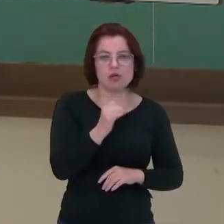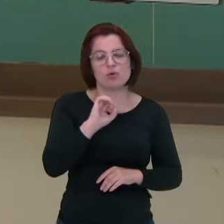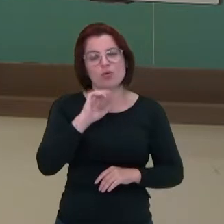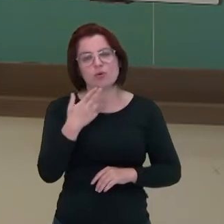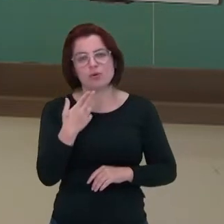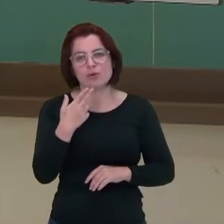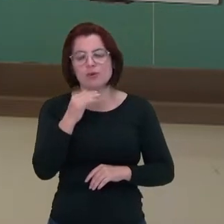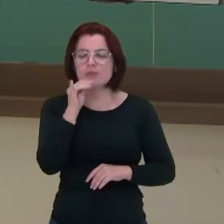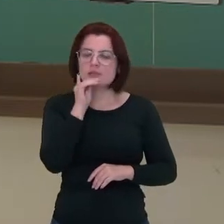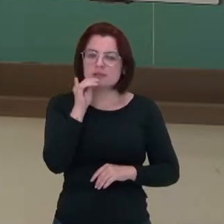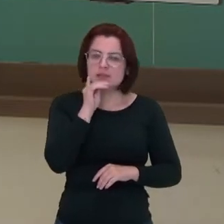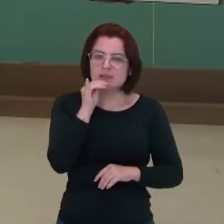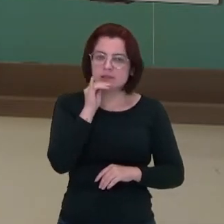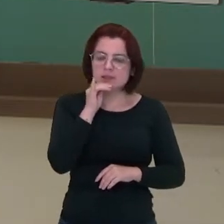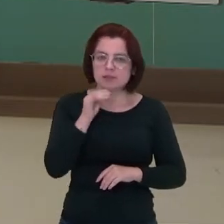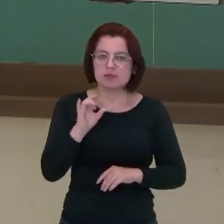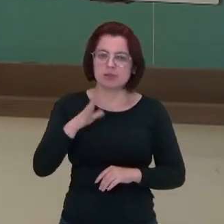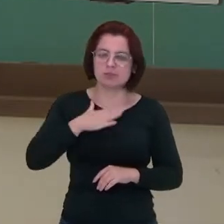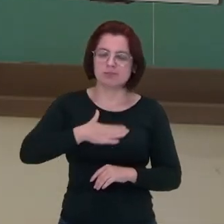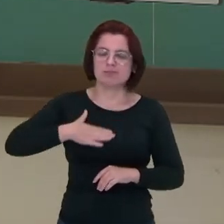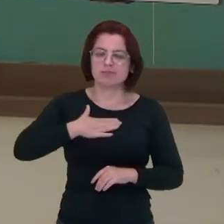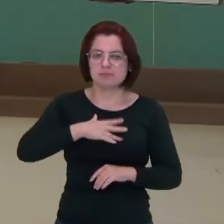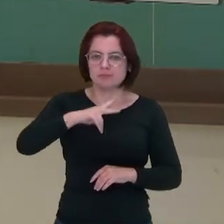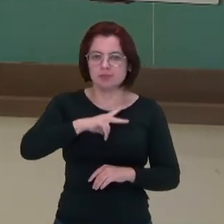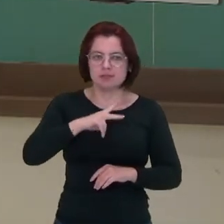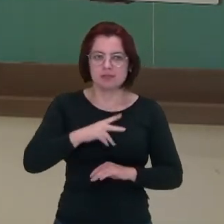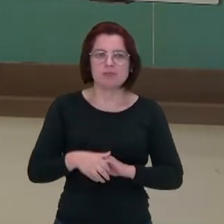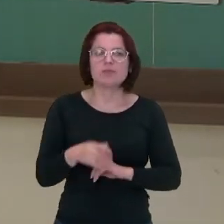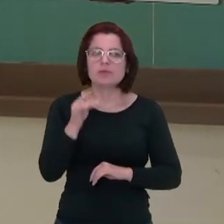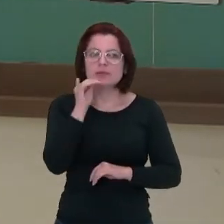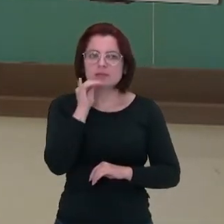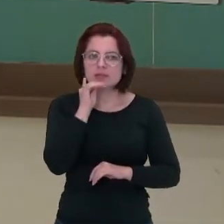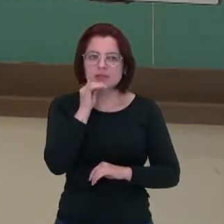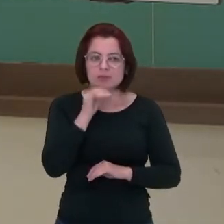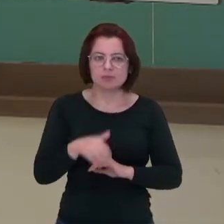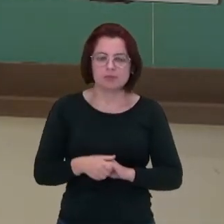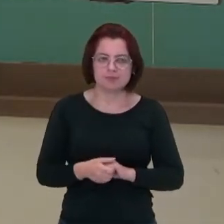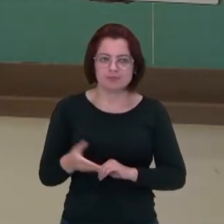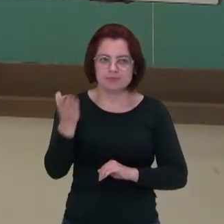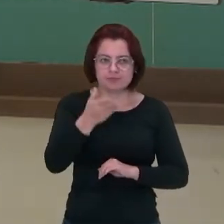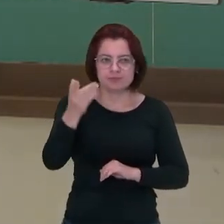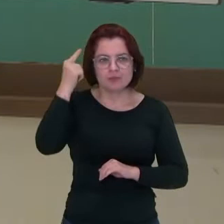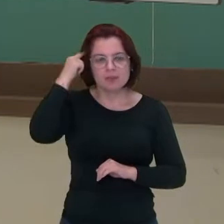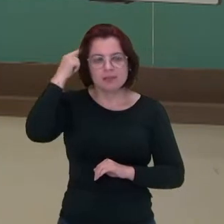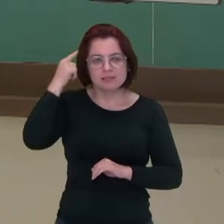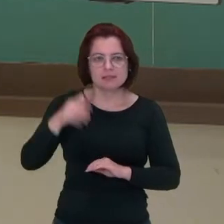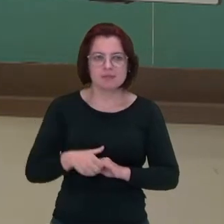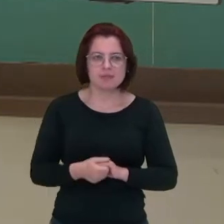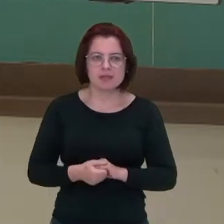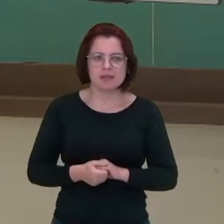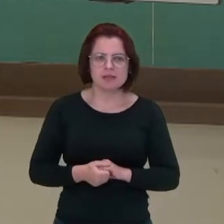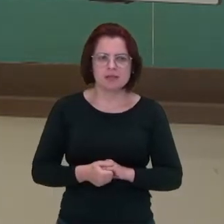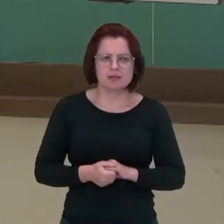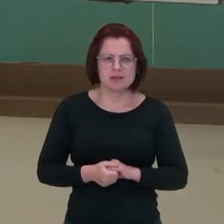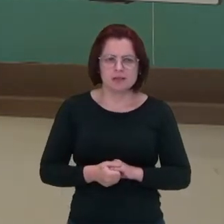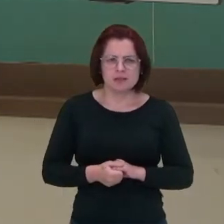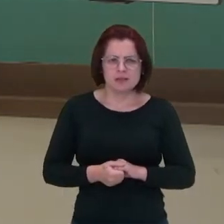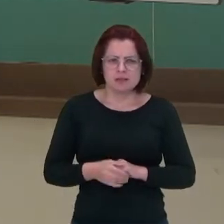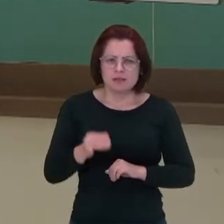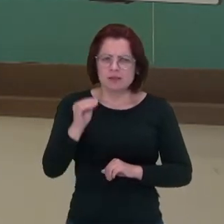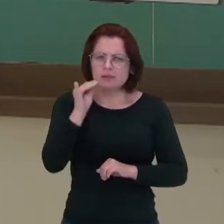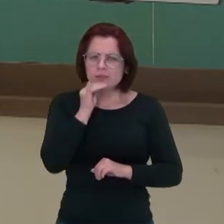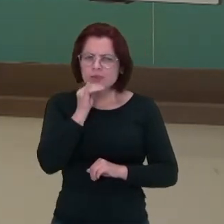apenas, por exemplo, uma satisfação pessoal. Então, venho com a seguinte questão para vocês pensarem aqui. Um